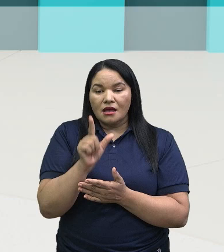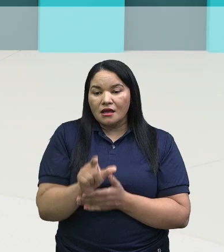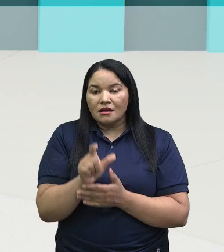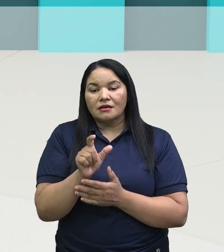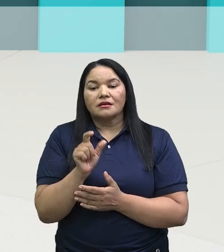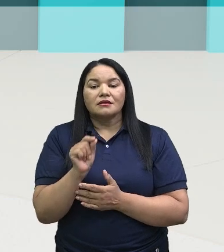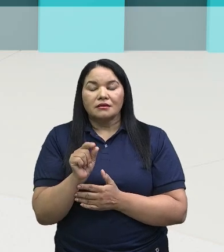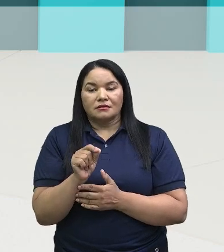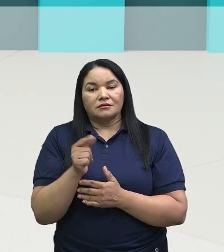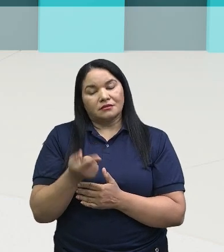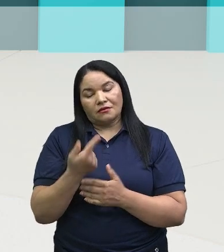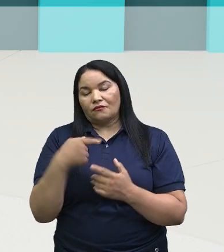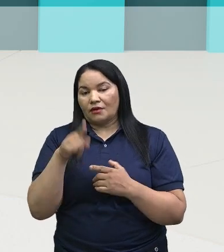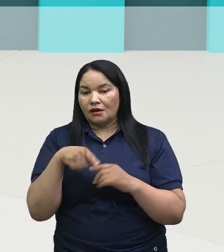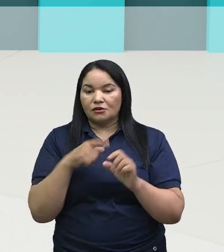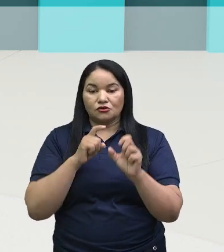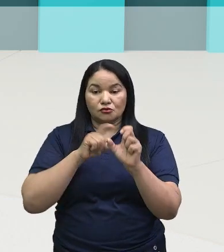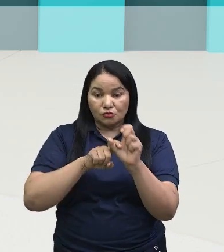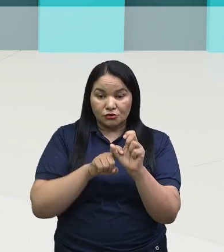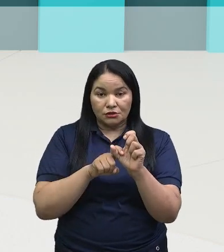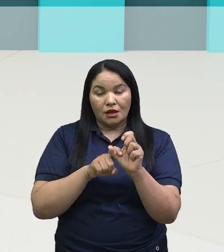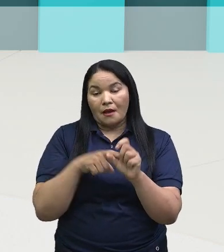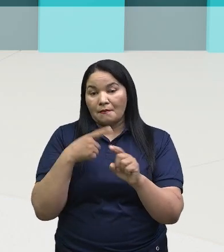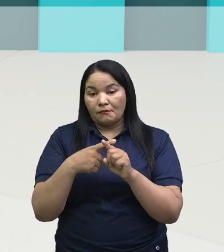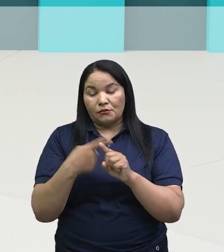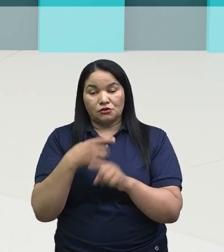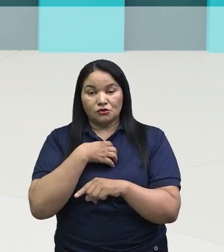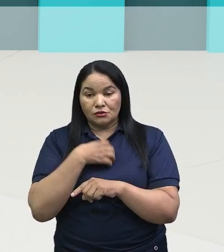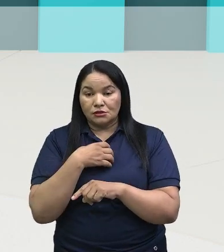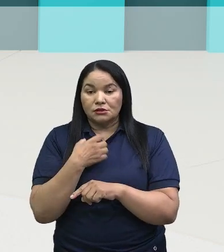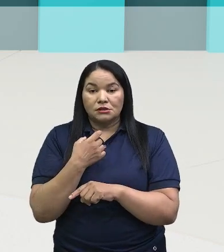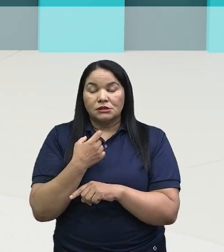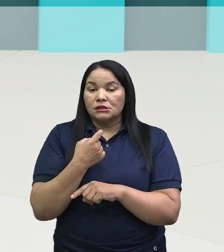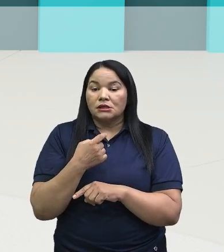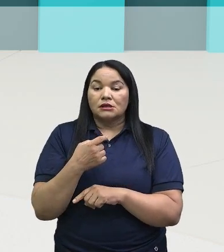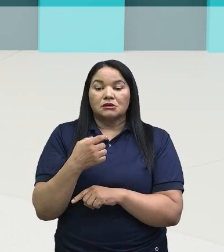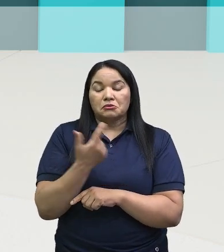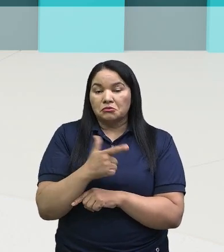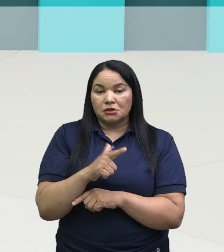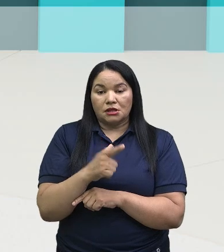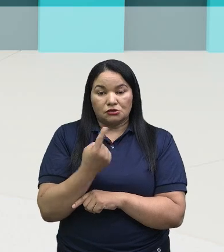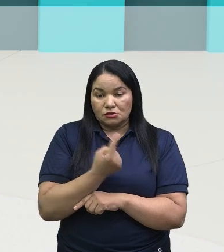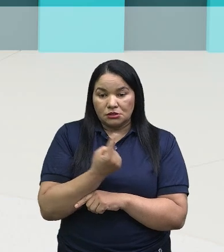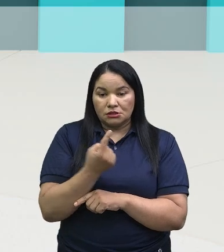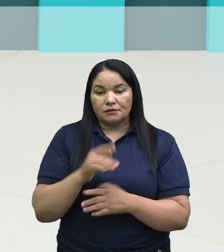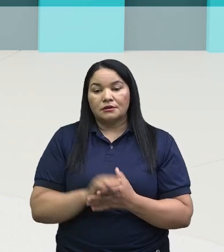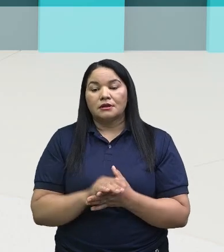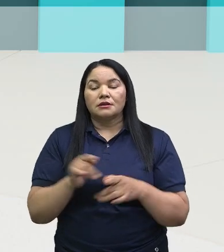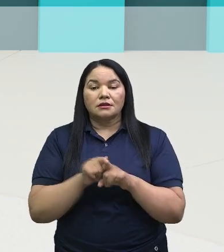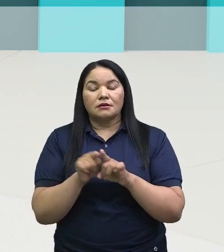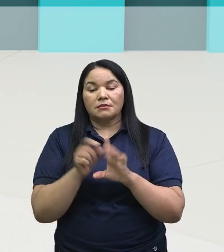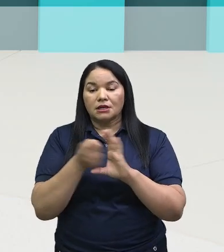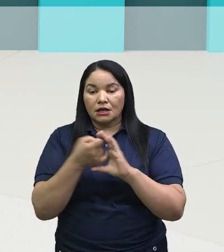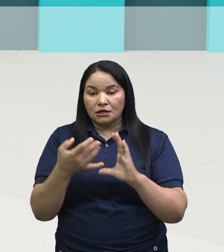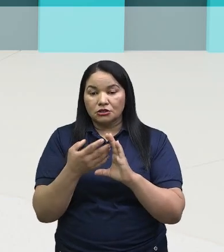Então, de fato, ela é uma subordinada, porque sozinha não tem sentido, e ela é uma adjetiva, porque está dando a característica para o grupo